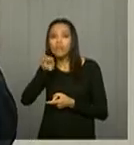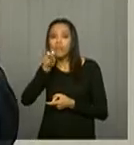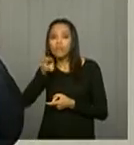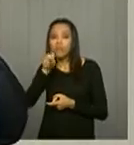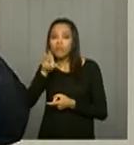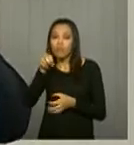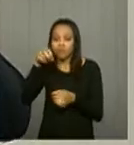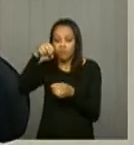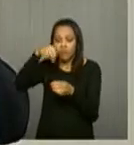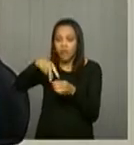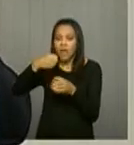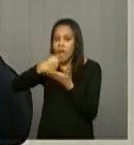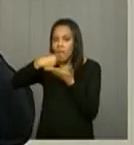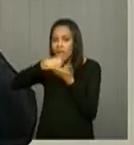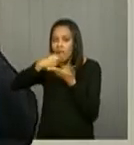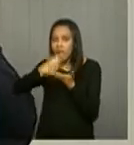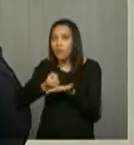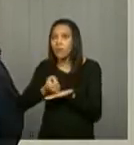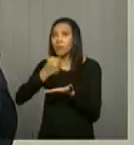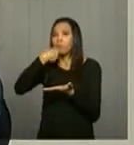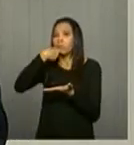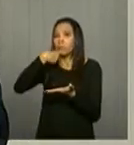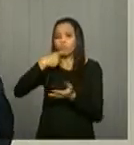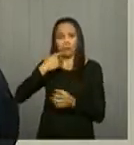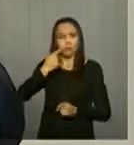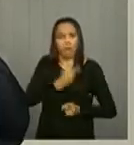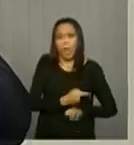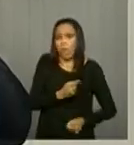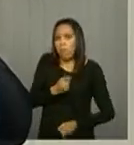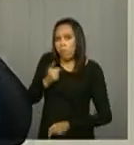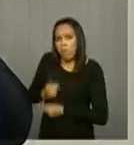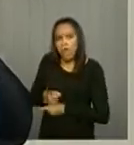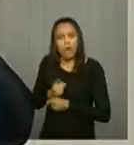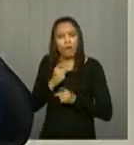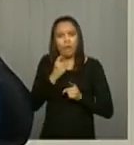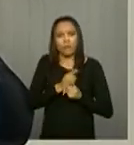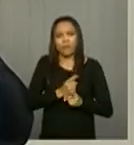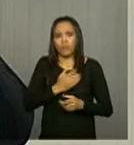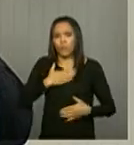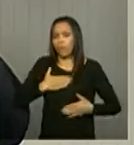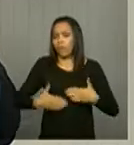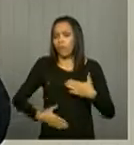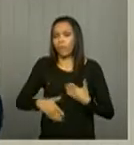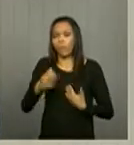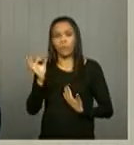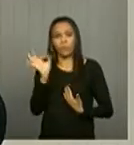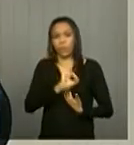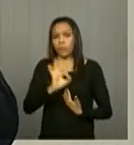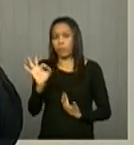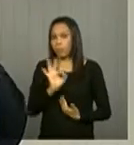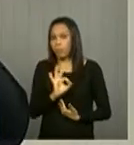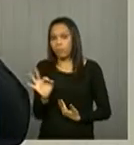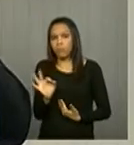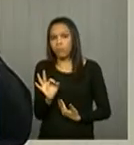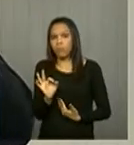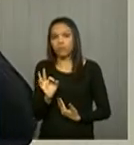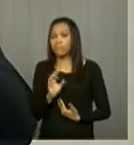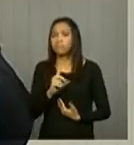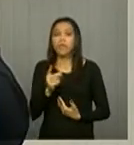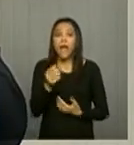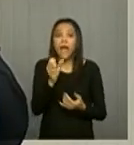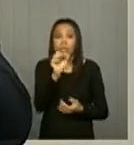que não foram encontradas as substâncias indagados aos peritos pela secretaria de direitos humanos